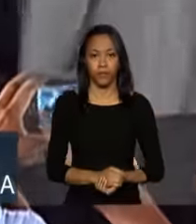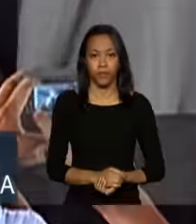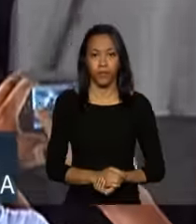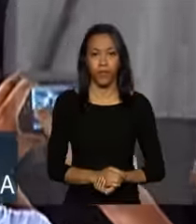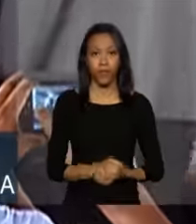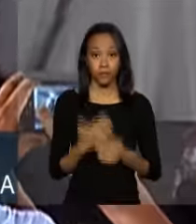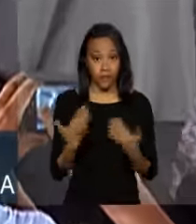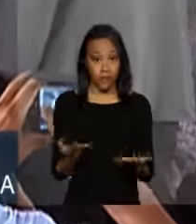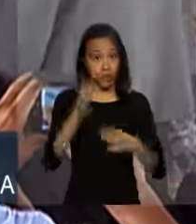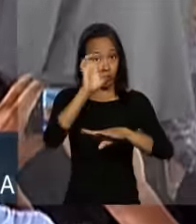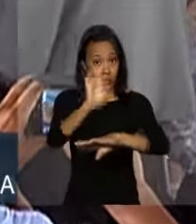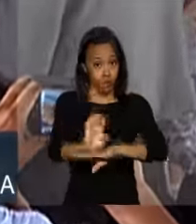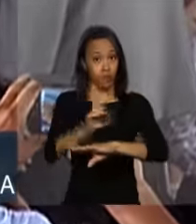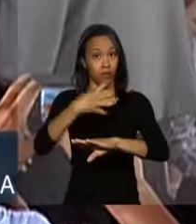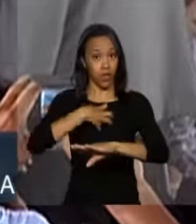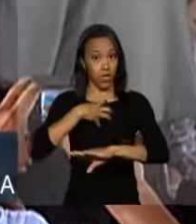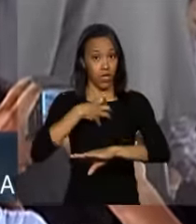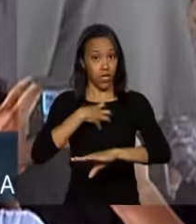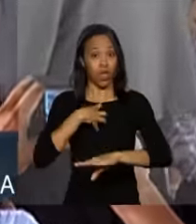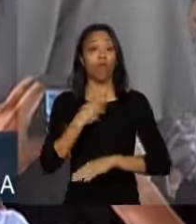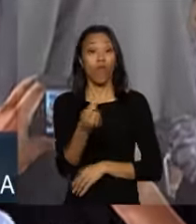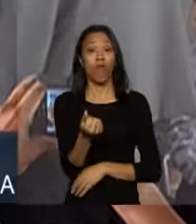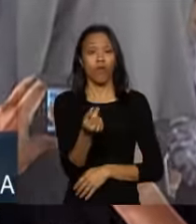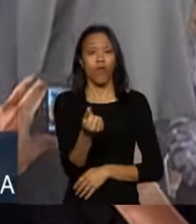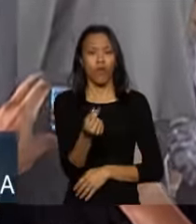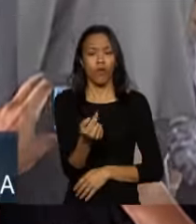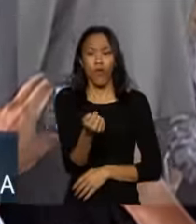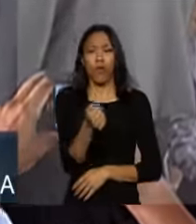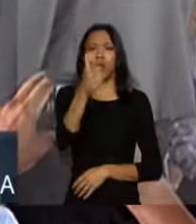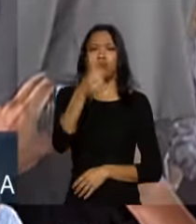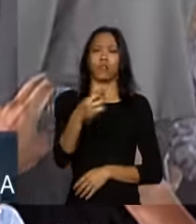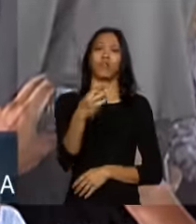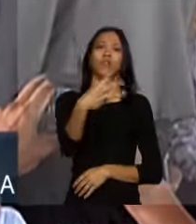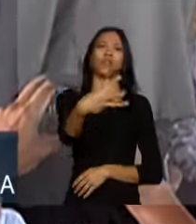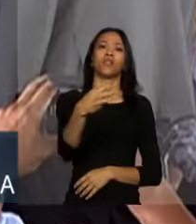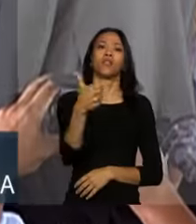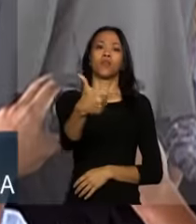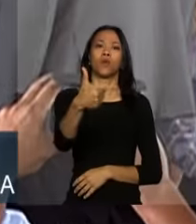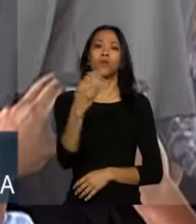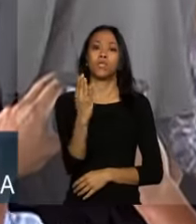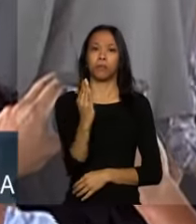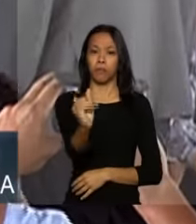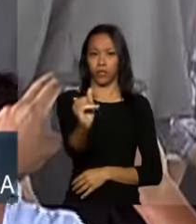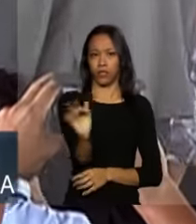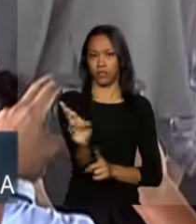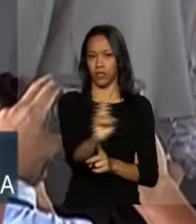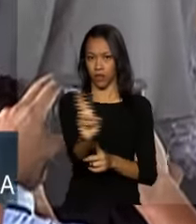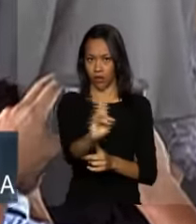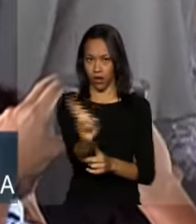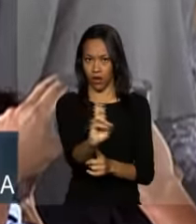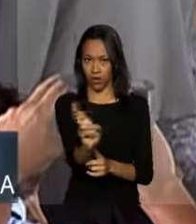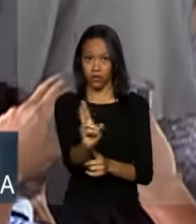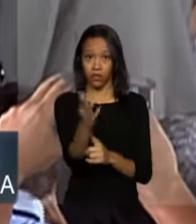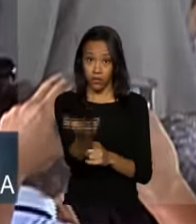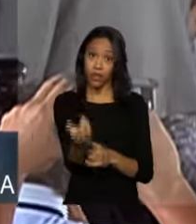E no estado da Bahia, o valor é de quase 32 bilhões de reais. No